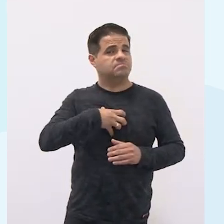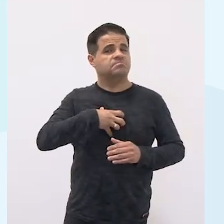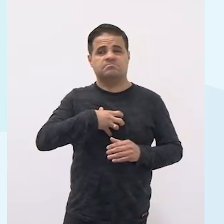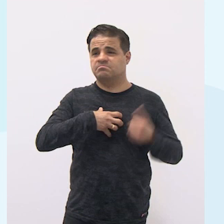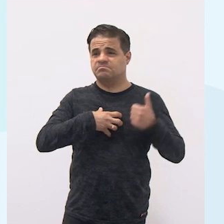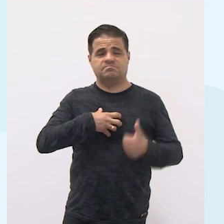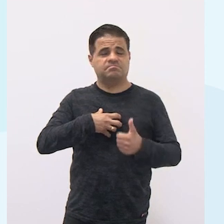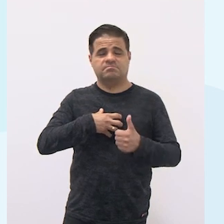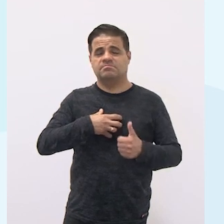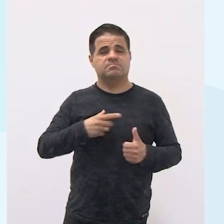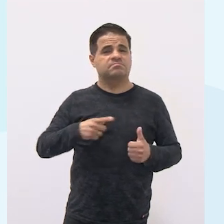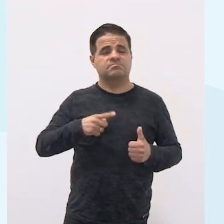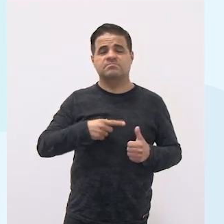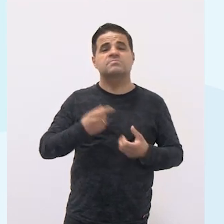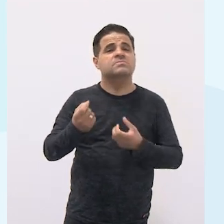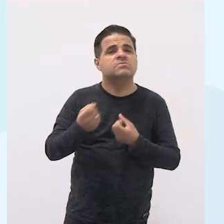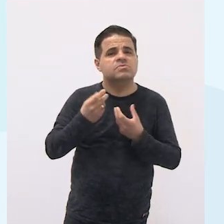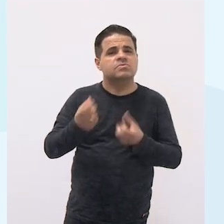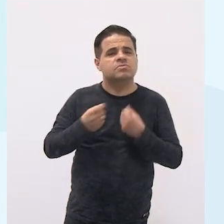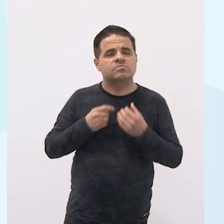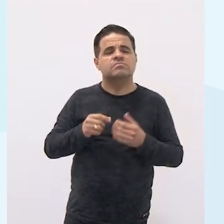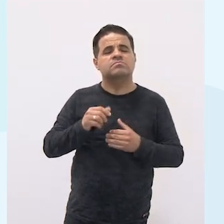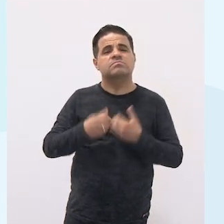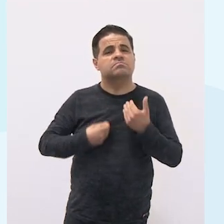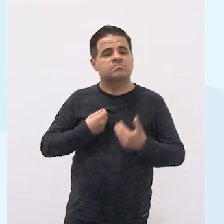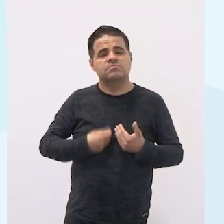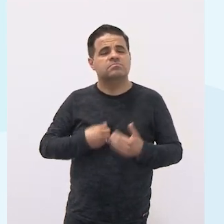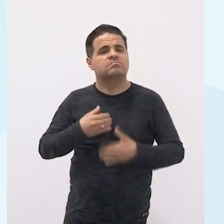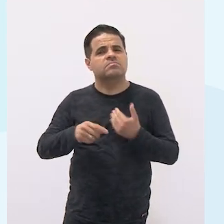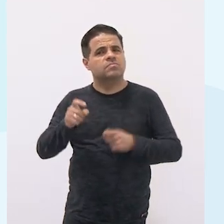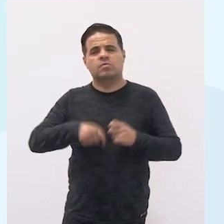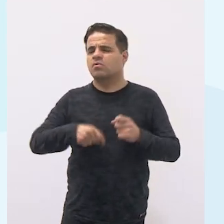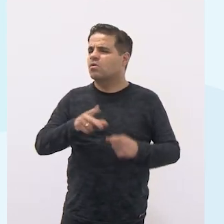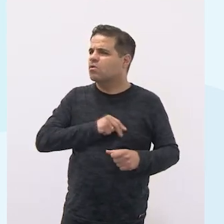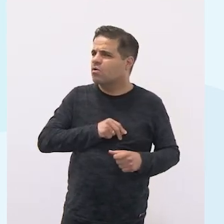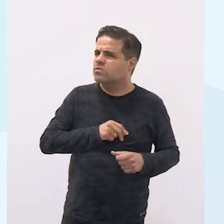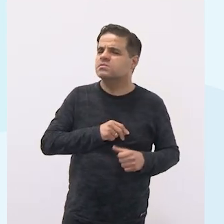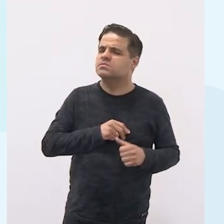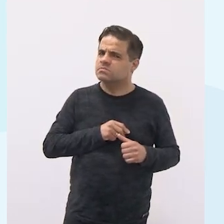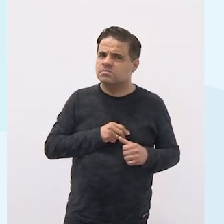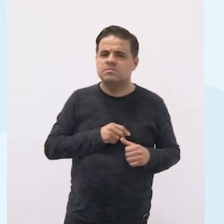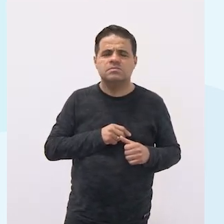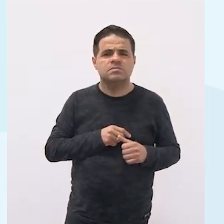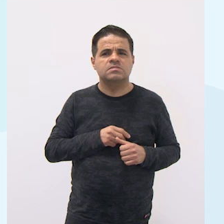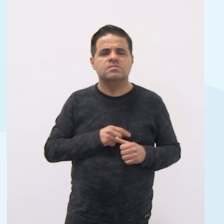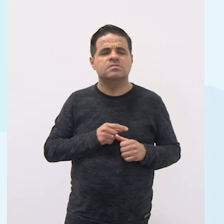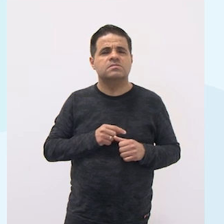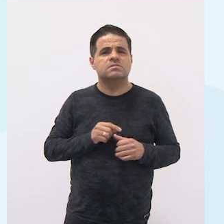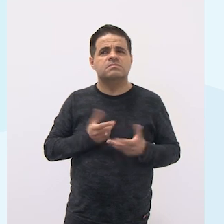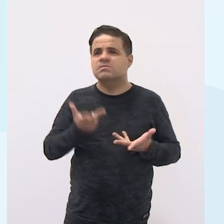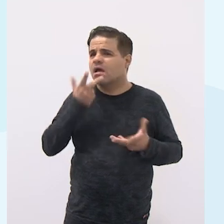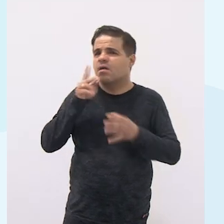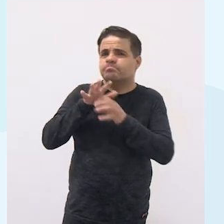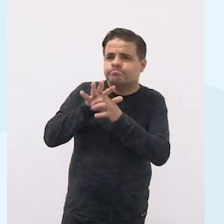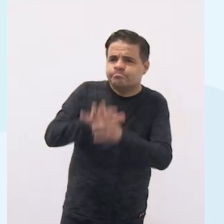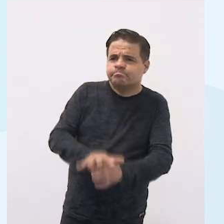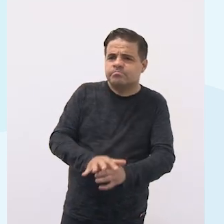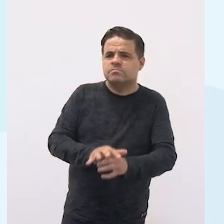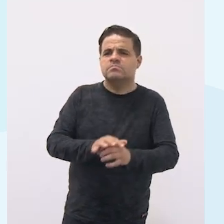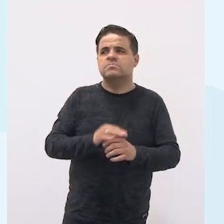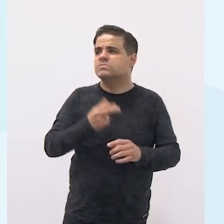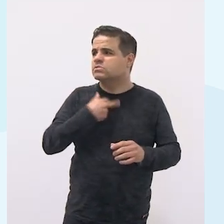todas tinham a orientação heterossexual. Eu falei, nossa, mas será que tem tanta repressão que elas também